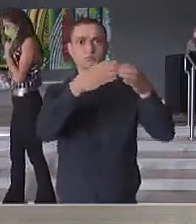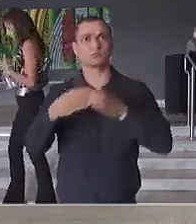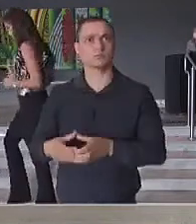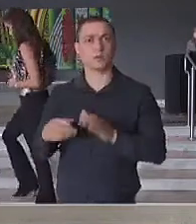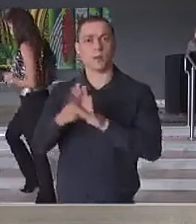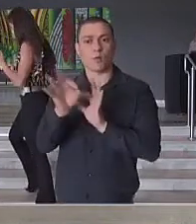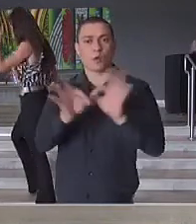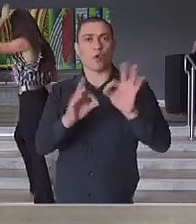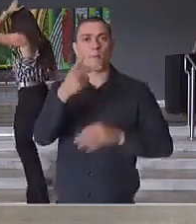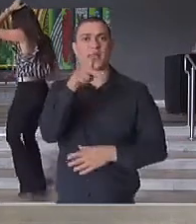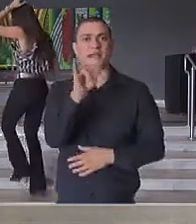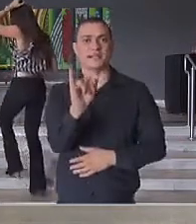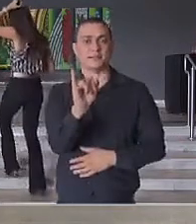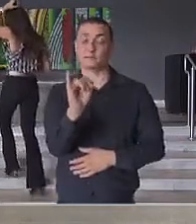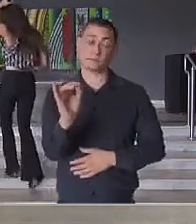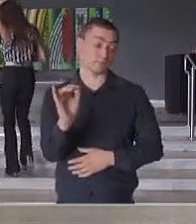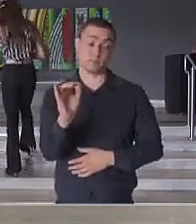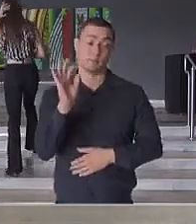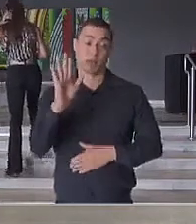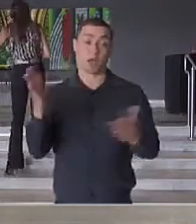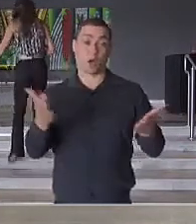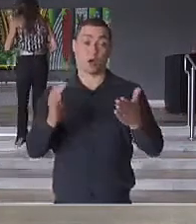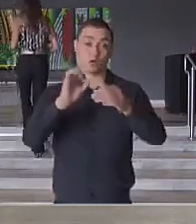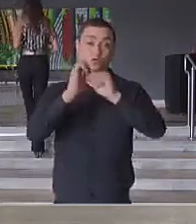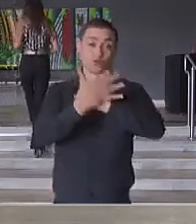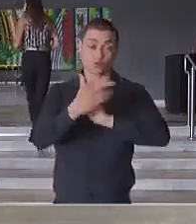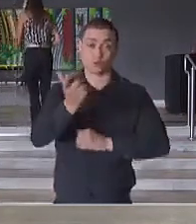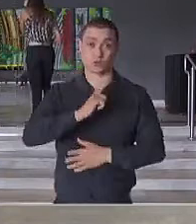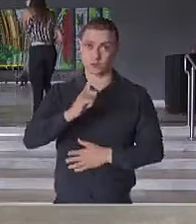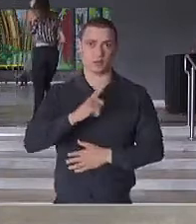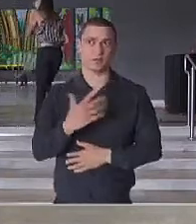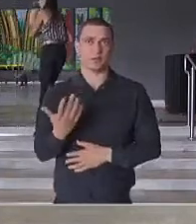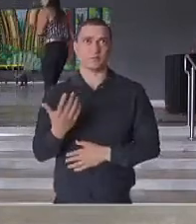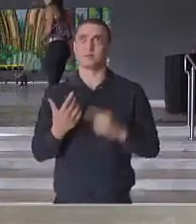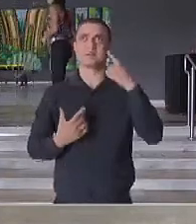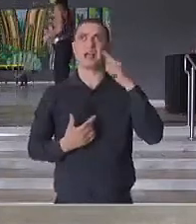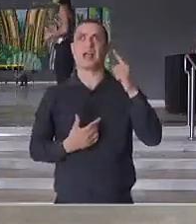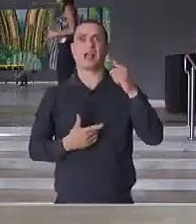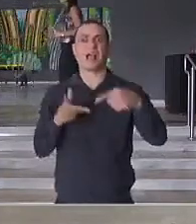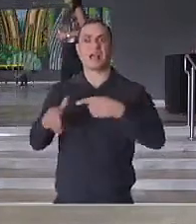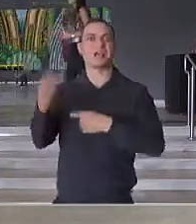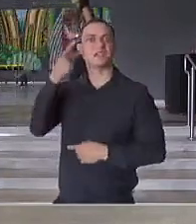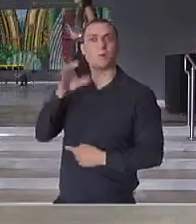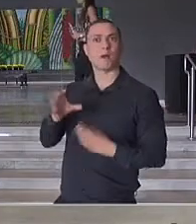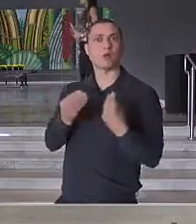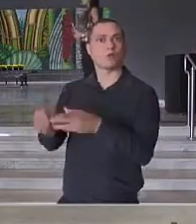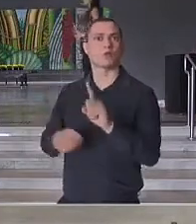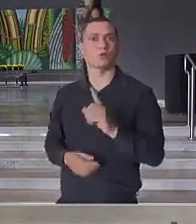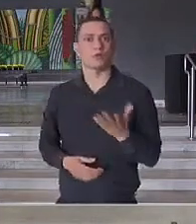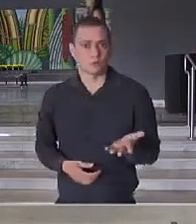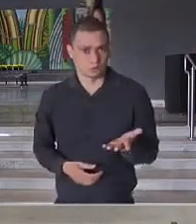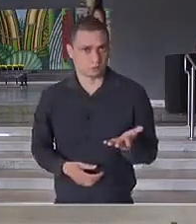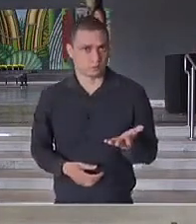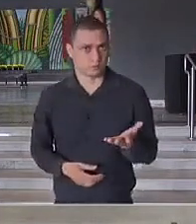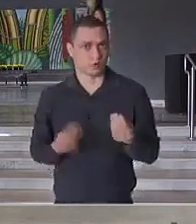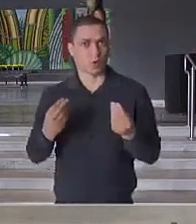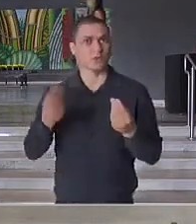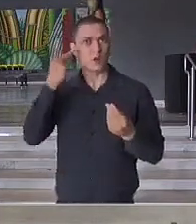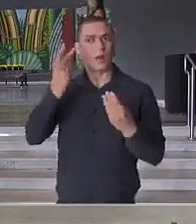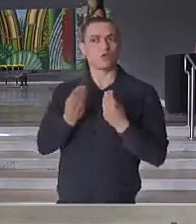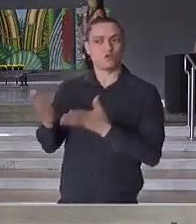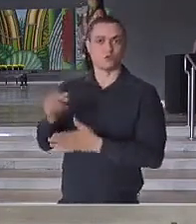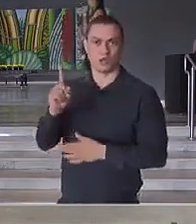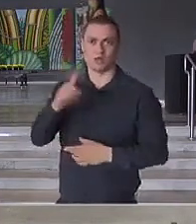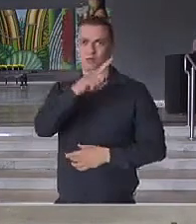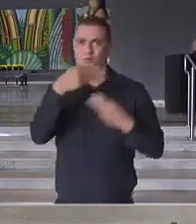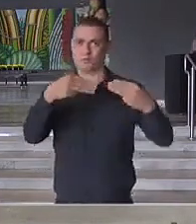de Imunização. Diante de uma circunstância como essa, é inimaginável que haja um boicote de vacinas a São Paulo por